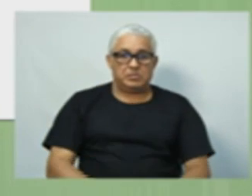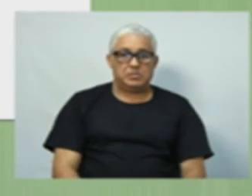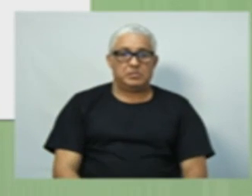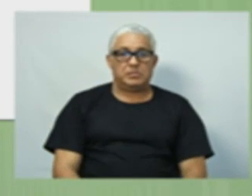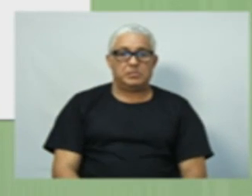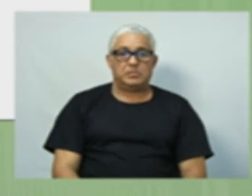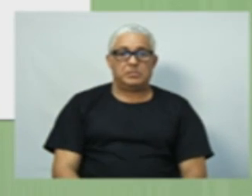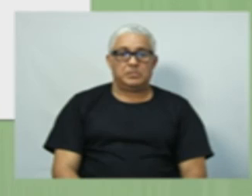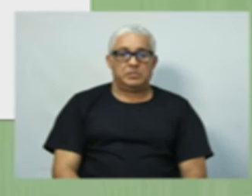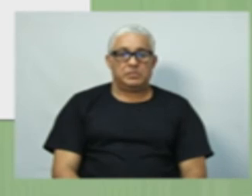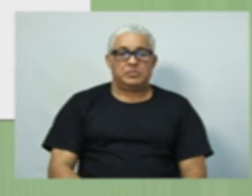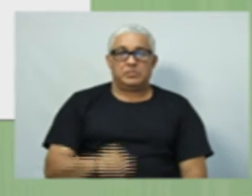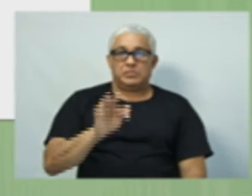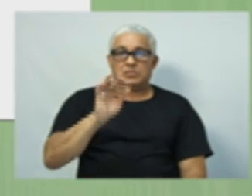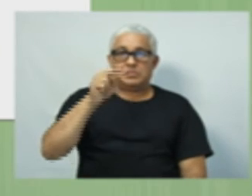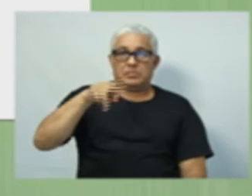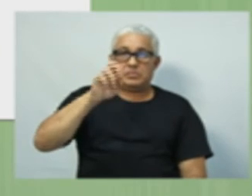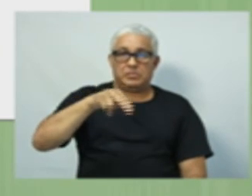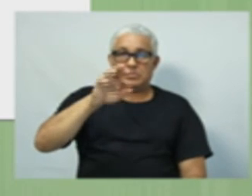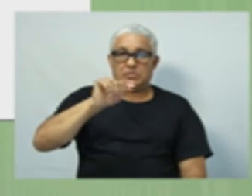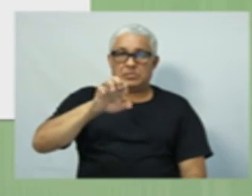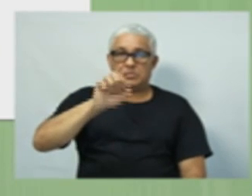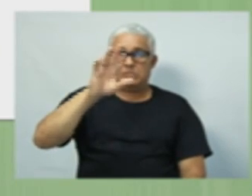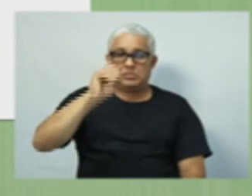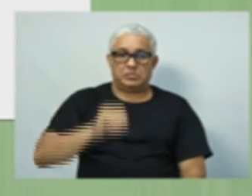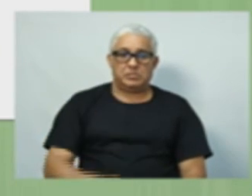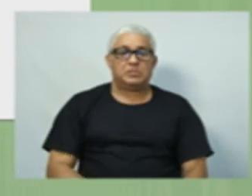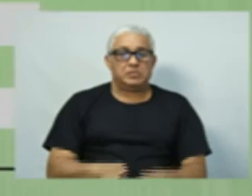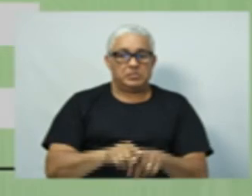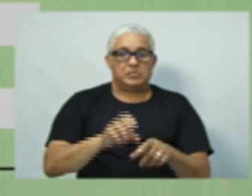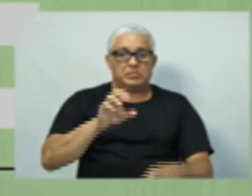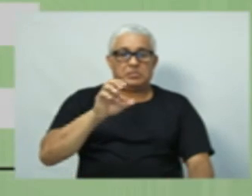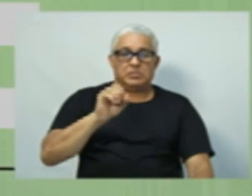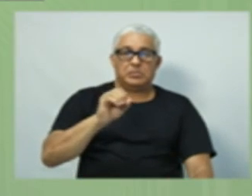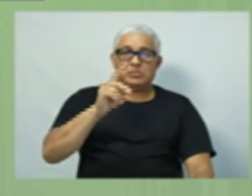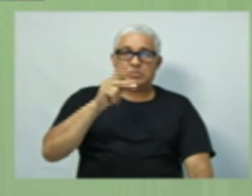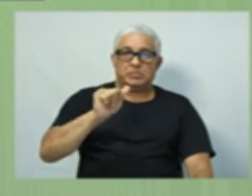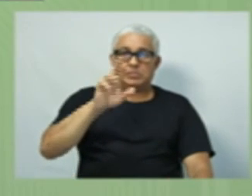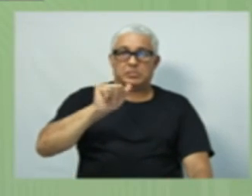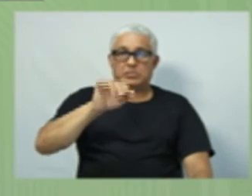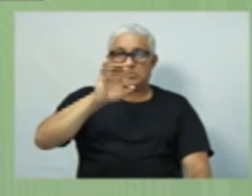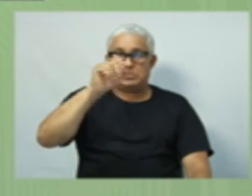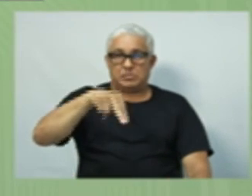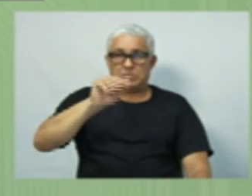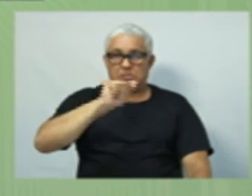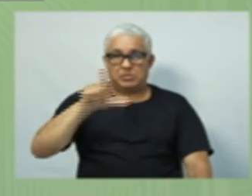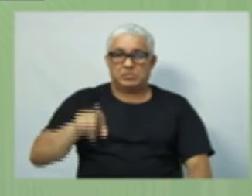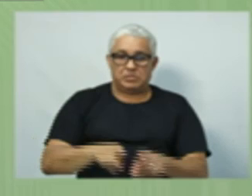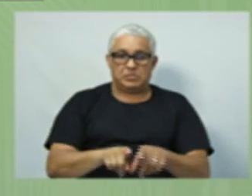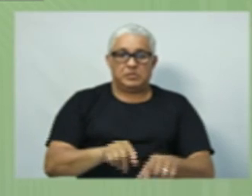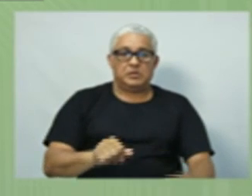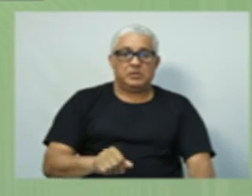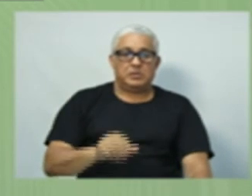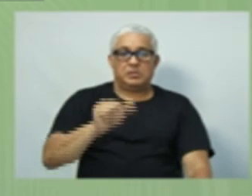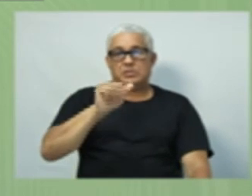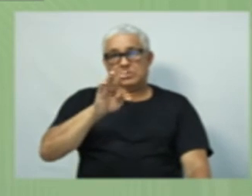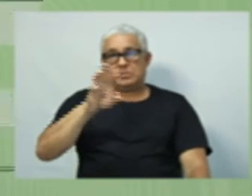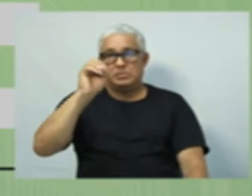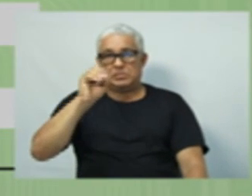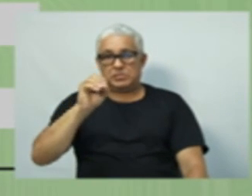financeiro passivo circulante operacional e aqui pra baixo ativo circulante financeiro ativo